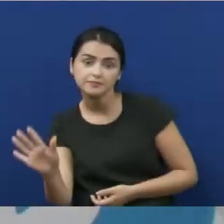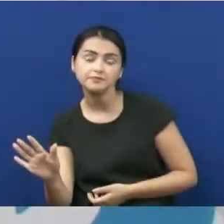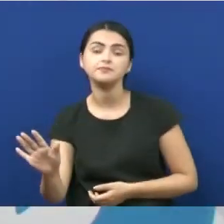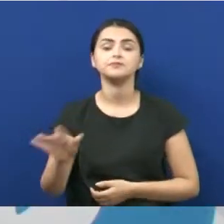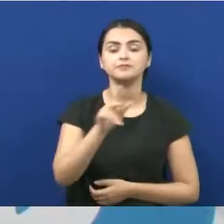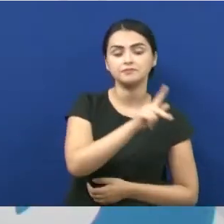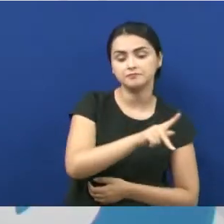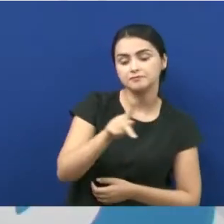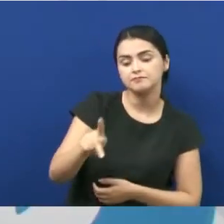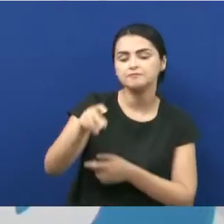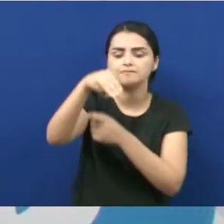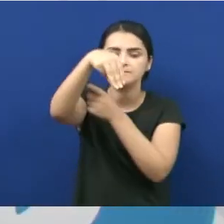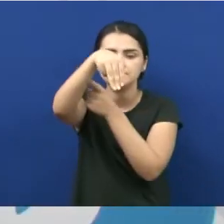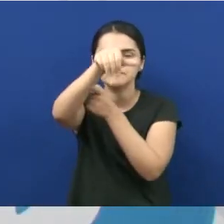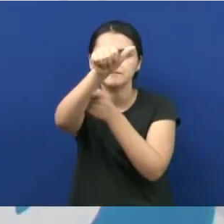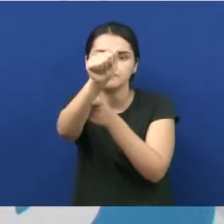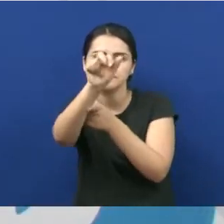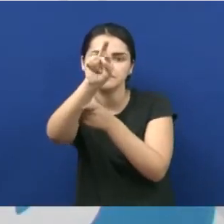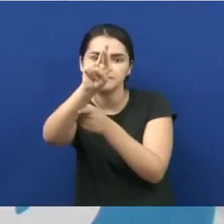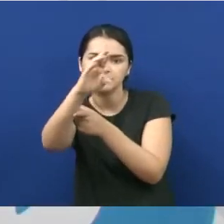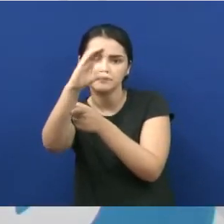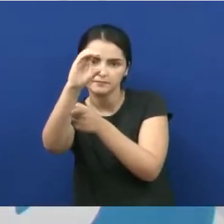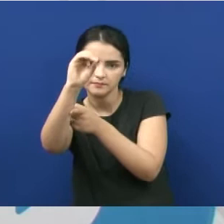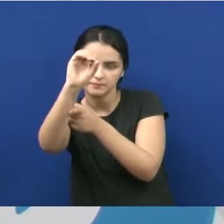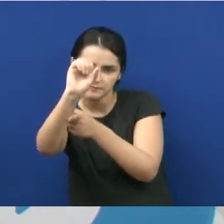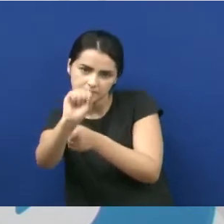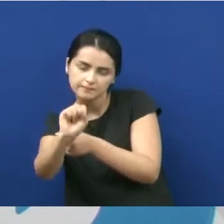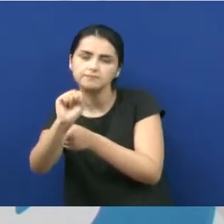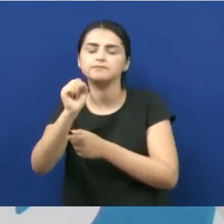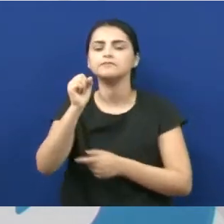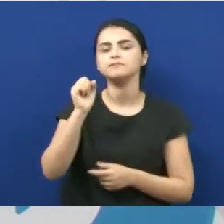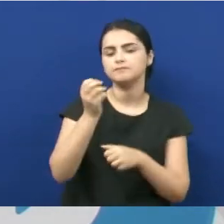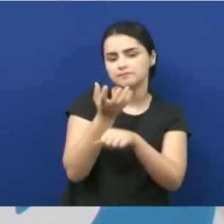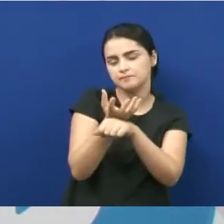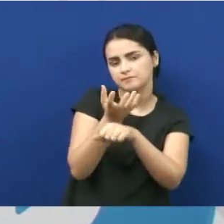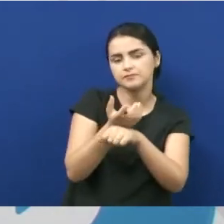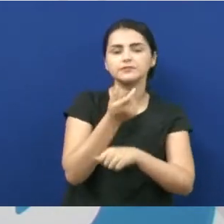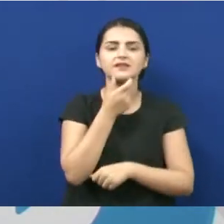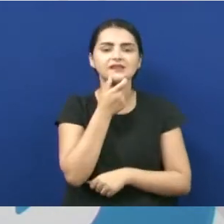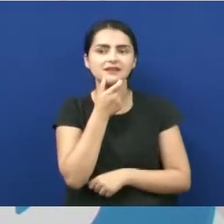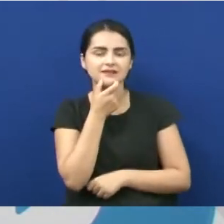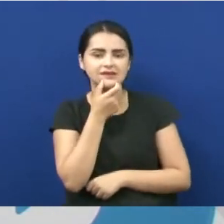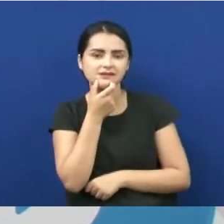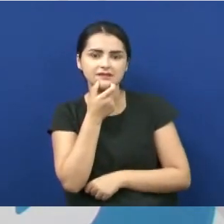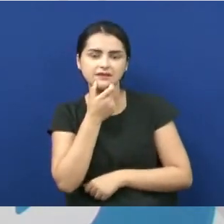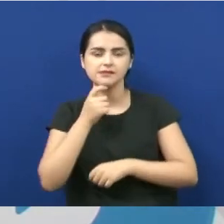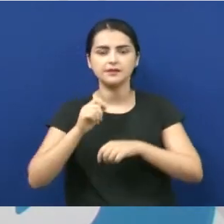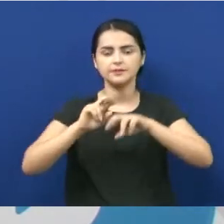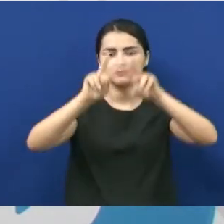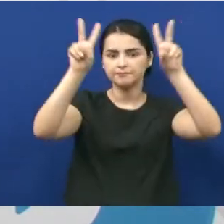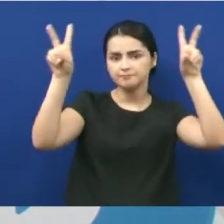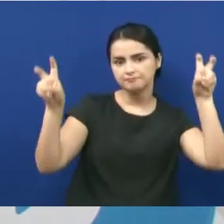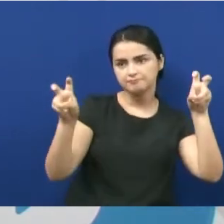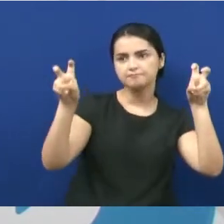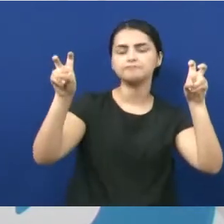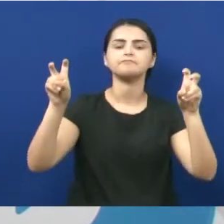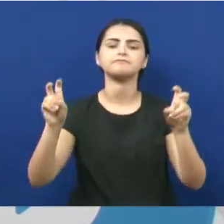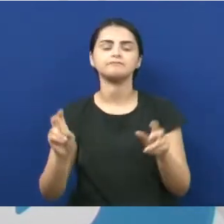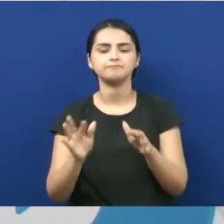Hello guys, my name is Marcos Arruda and today our class is about simple past irregular verbs.